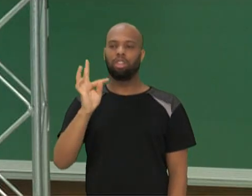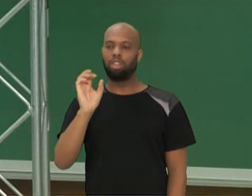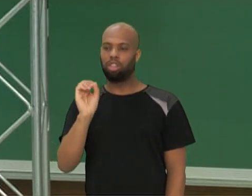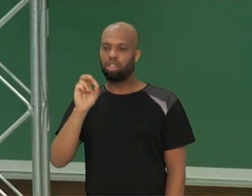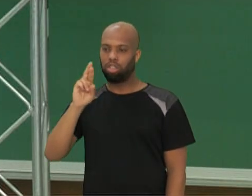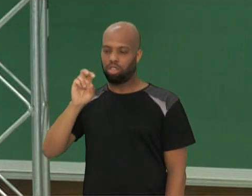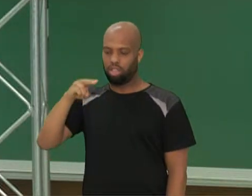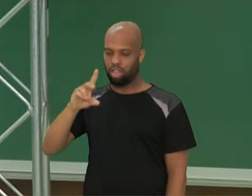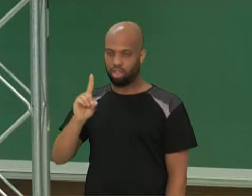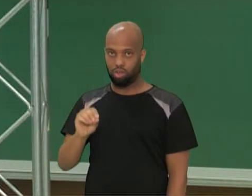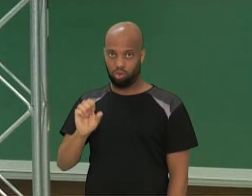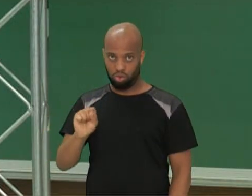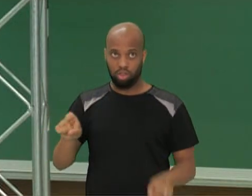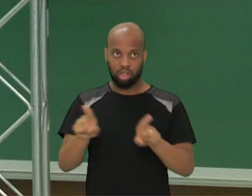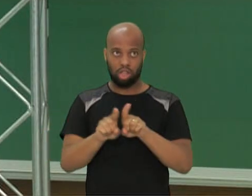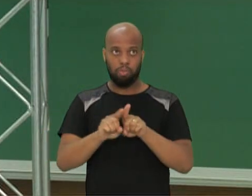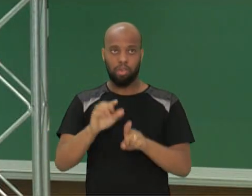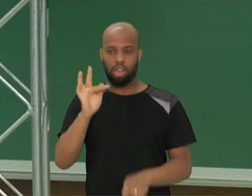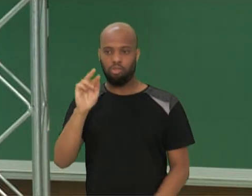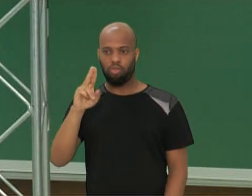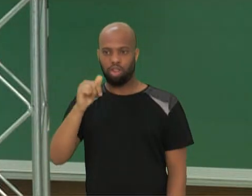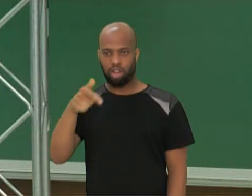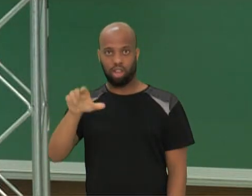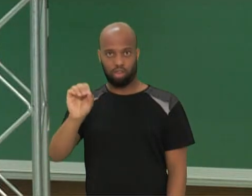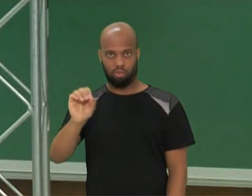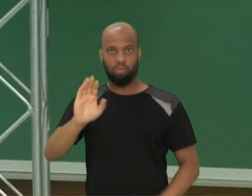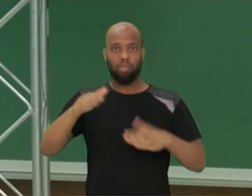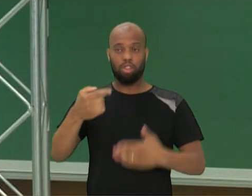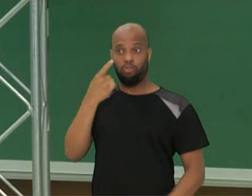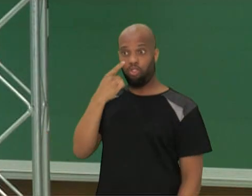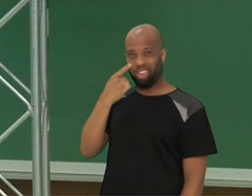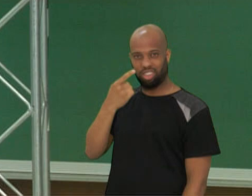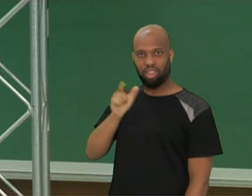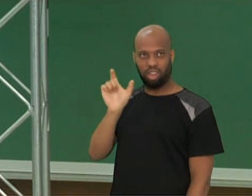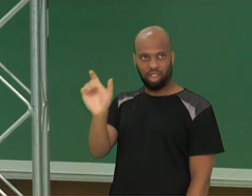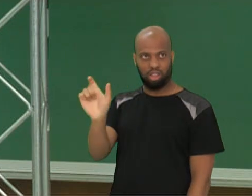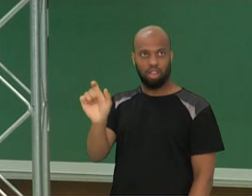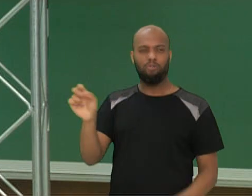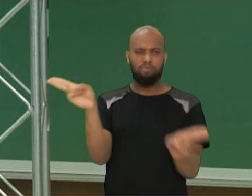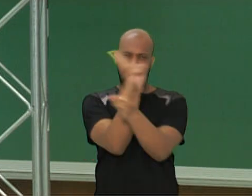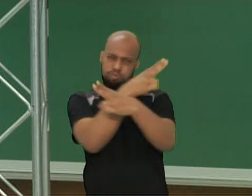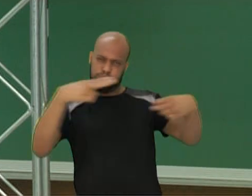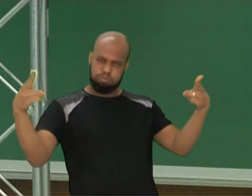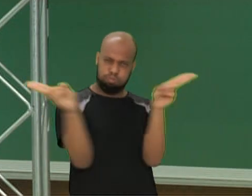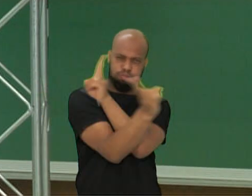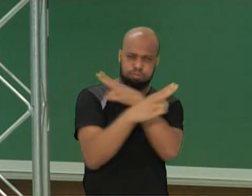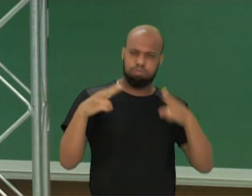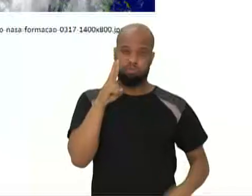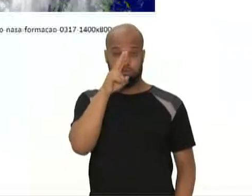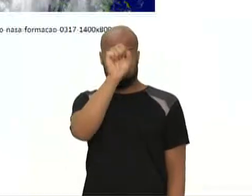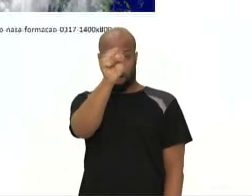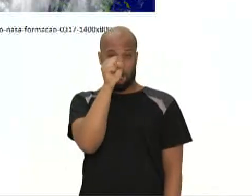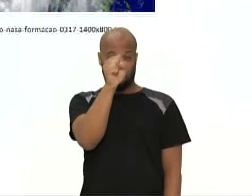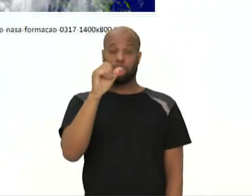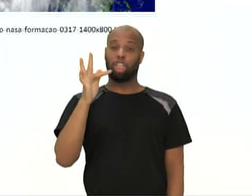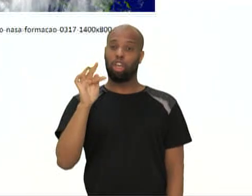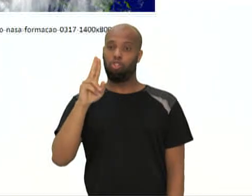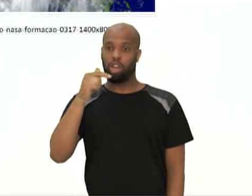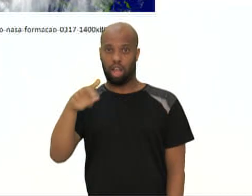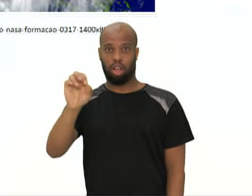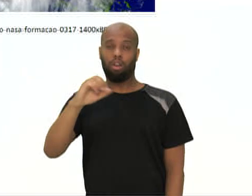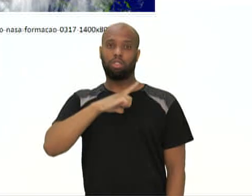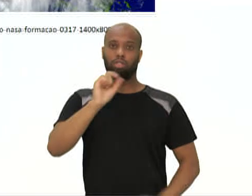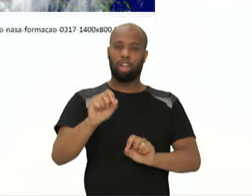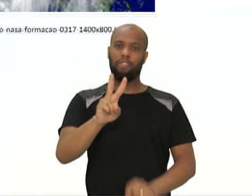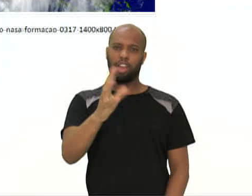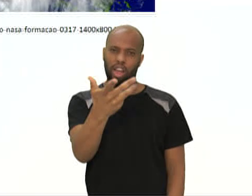tornados e furacões. Furacões, conforme você pode ver na tela, são ventos muito fortes, com velocidades que podem